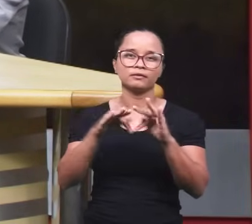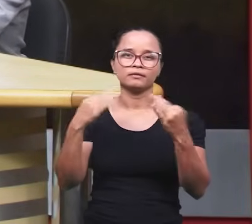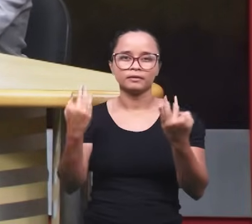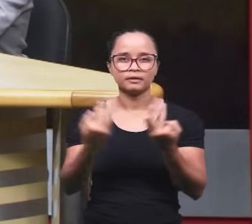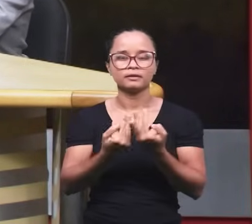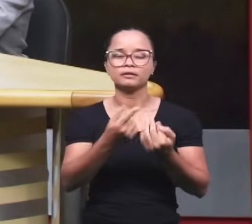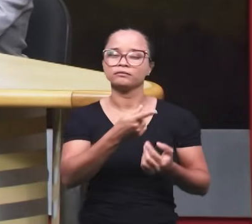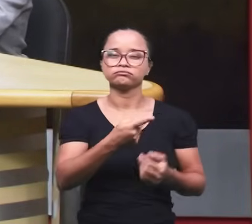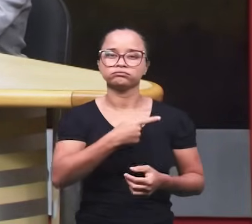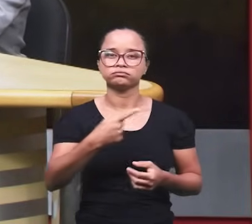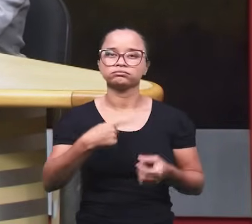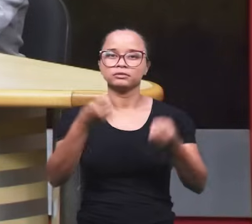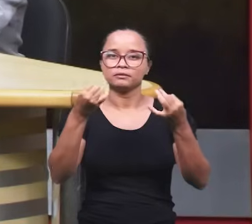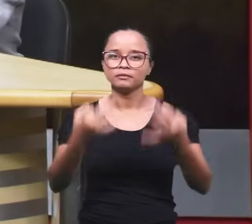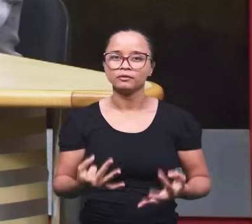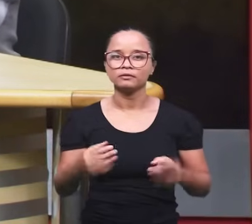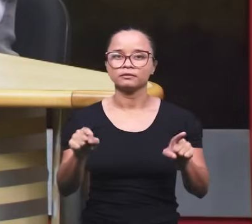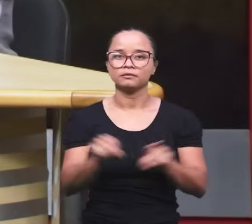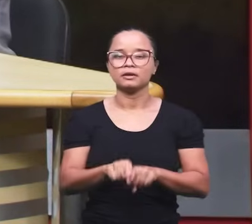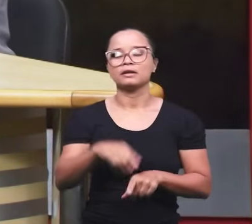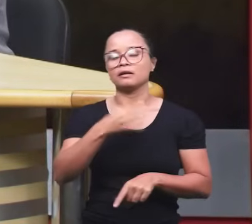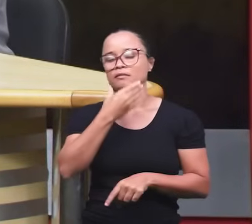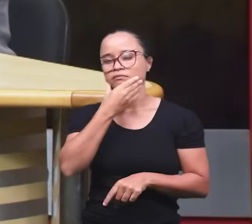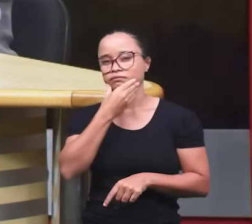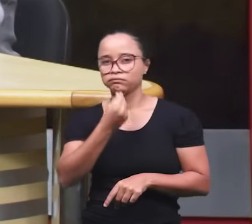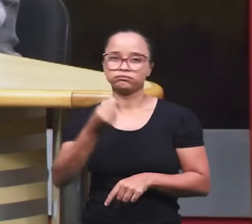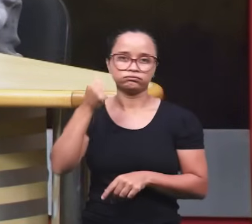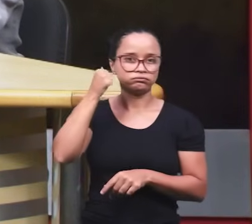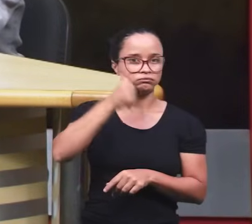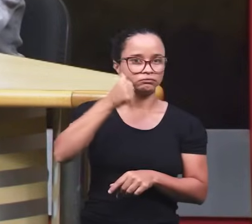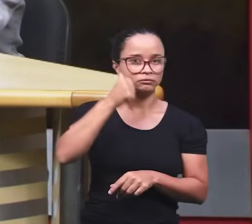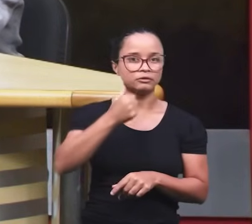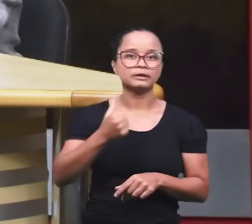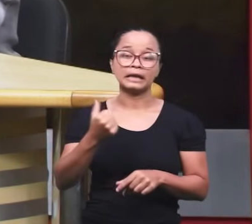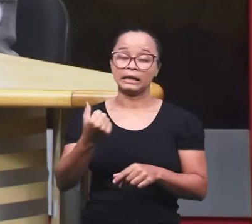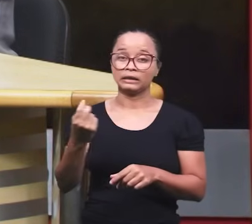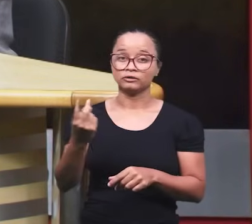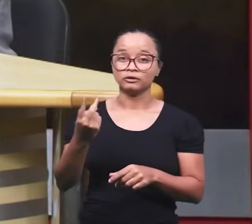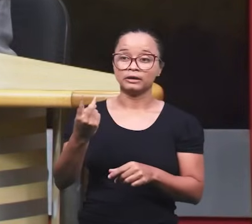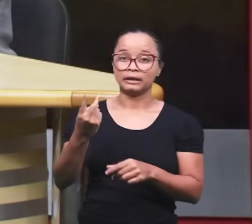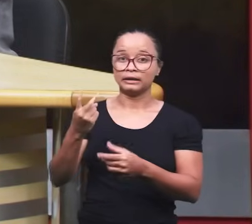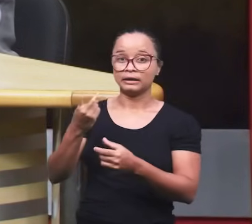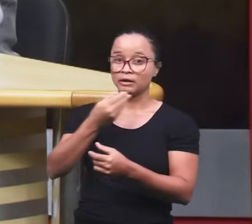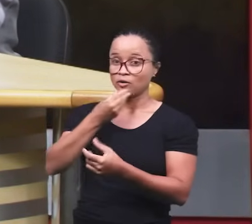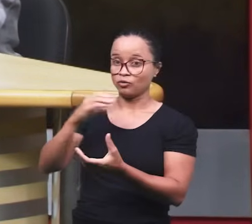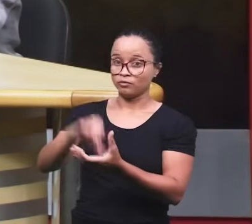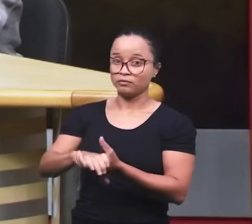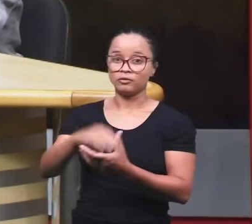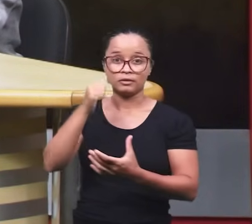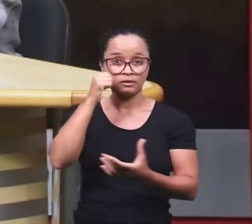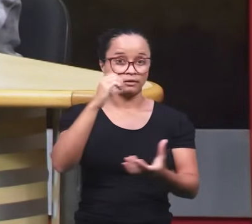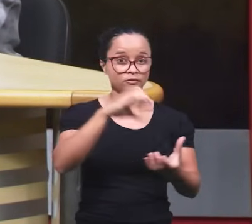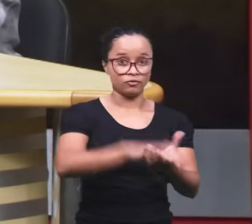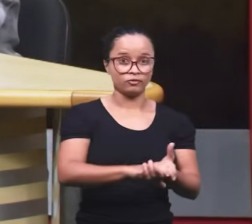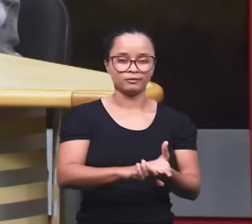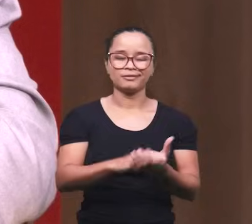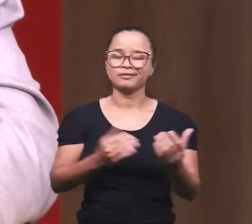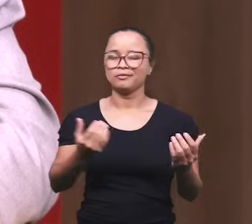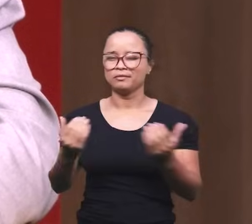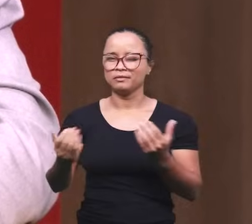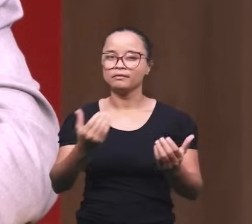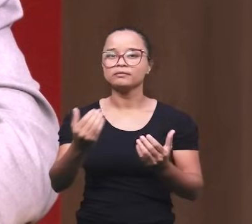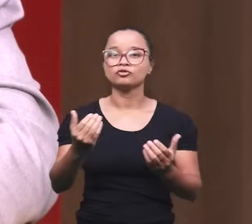pouco sobre o homem e a mulher né o esposo e a esposa como tipo de Jesus e a igreja